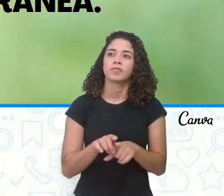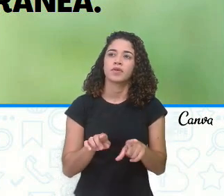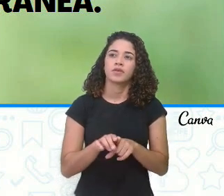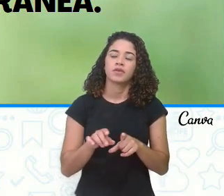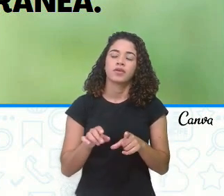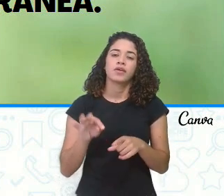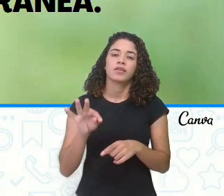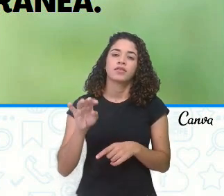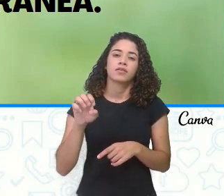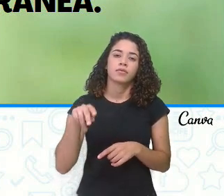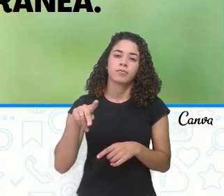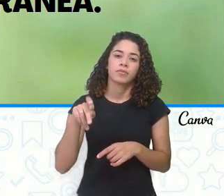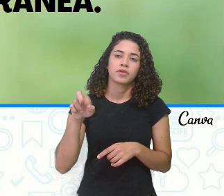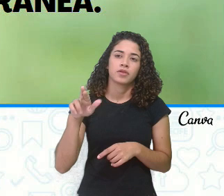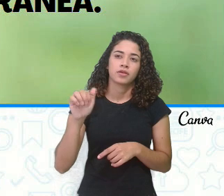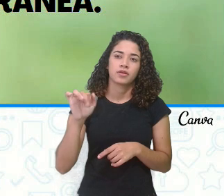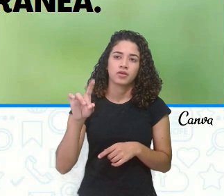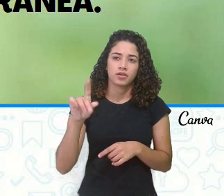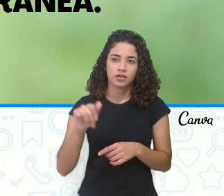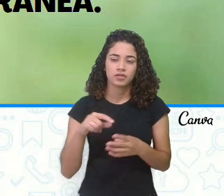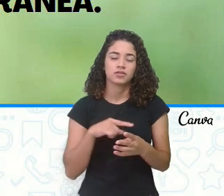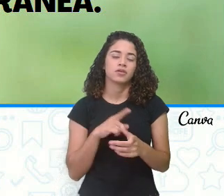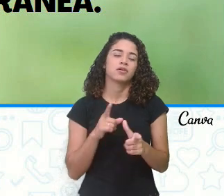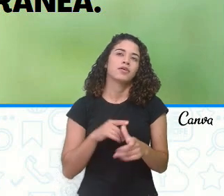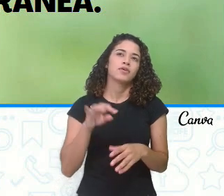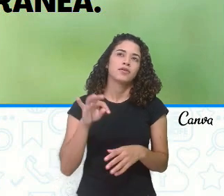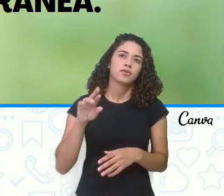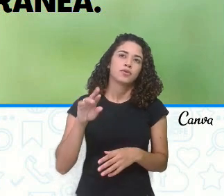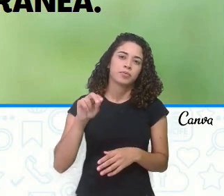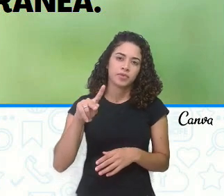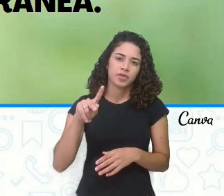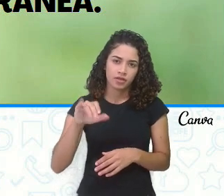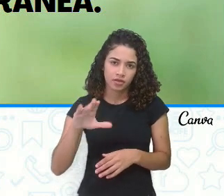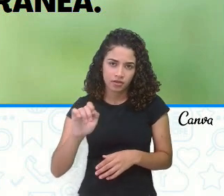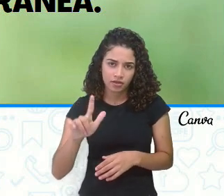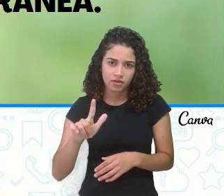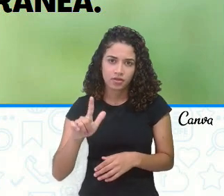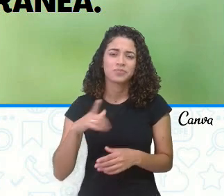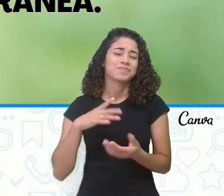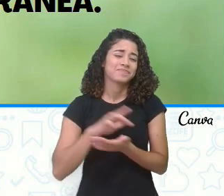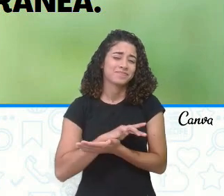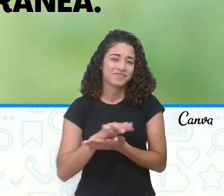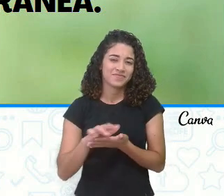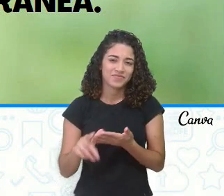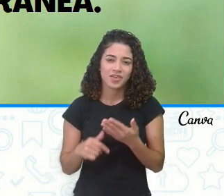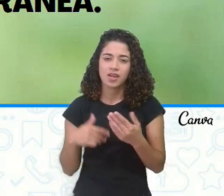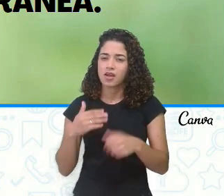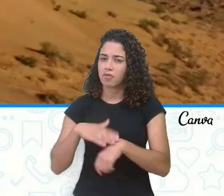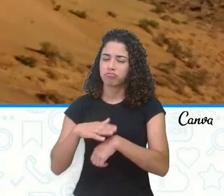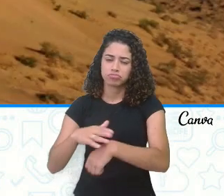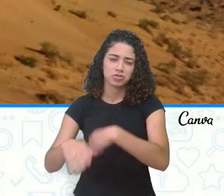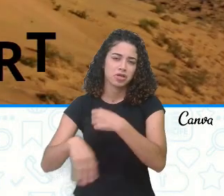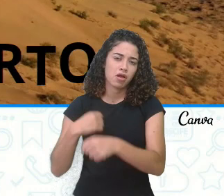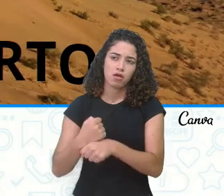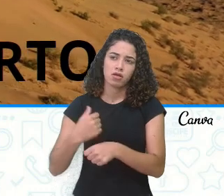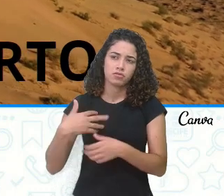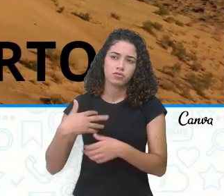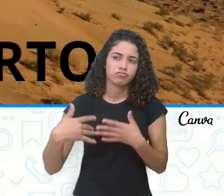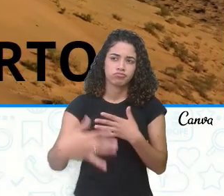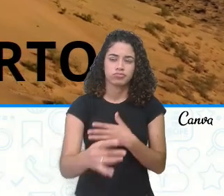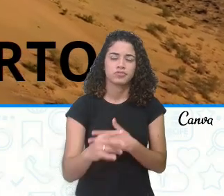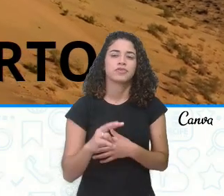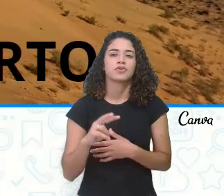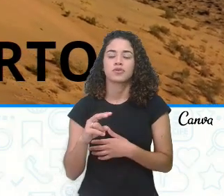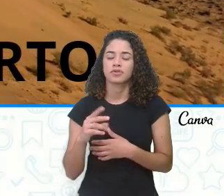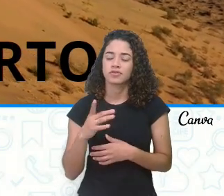vegetação mediterrânea. Isso aí vocês vão estudando com o passar dos anos também. Agora a gente vai conhecer algumas dessas vegetações, tá? Olha,